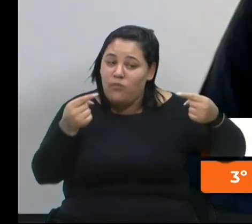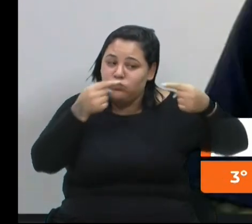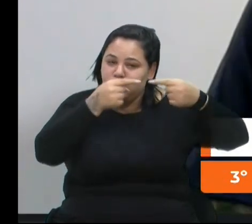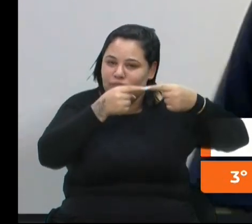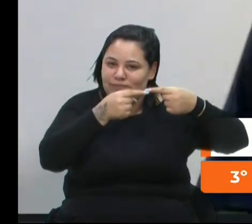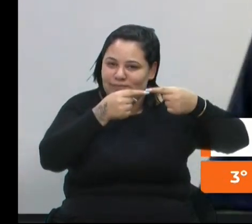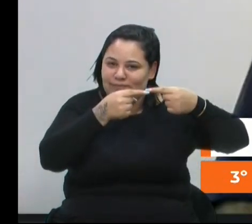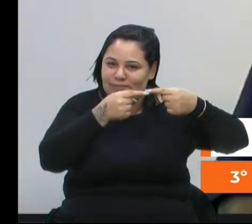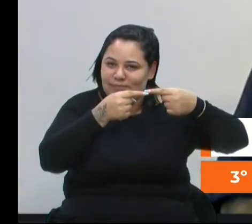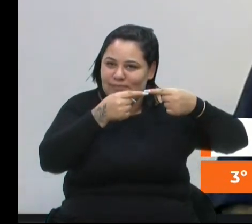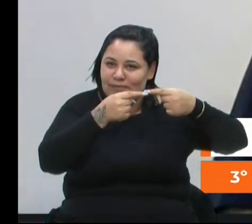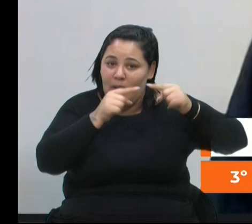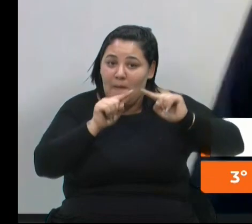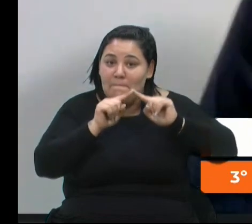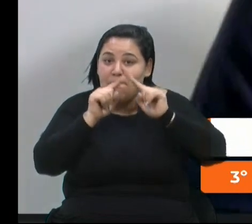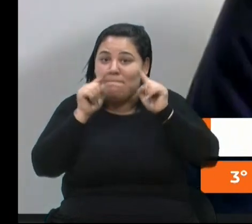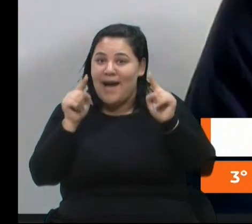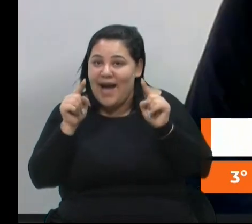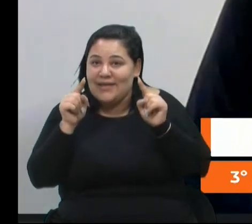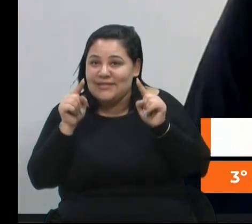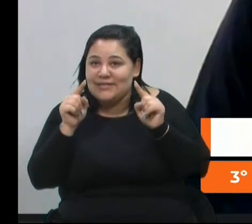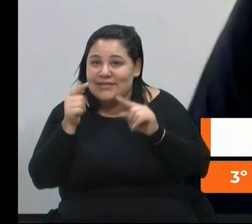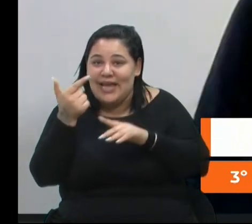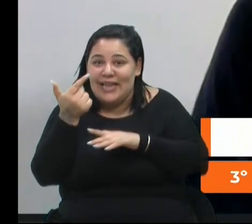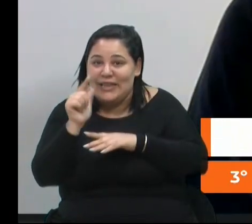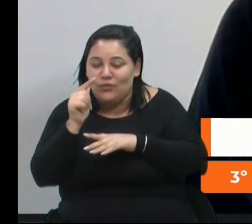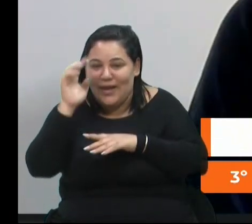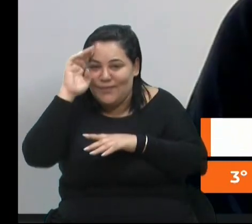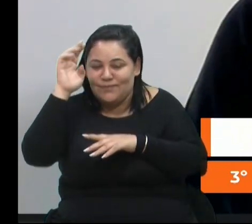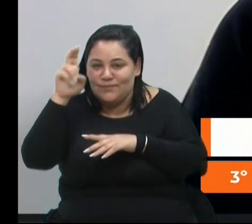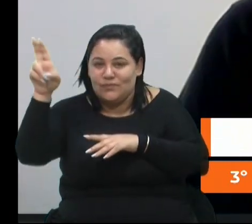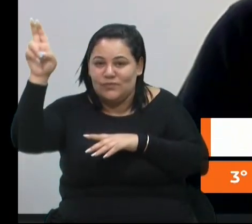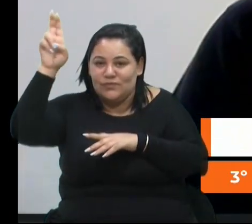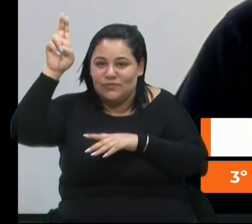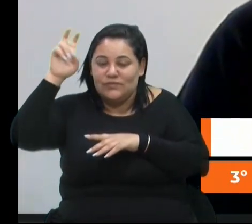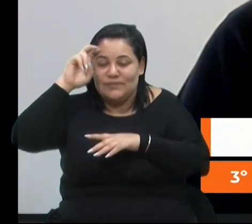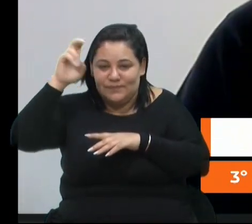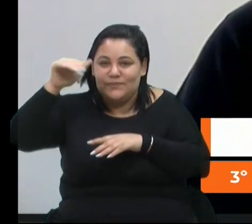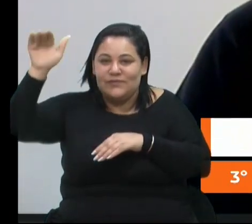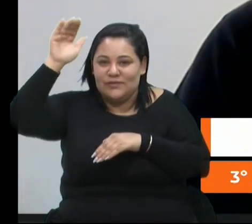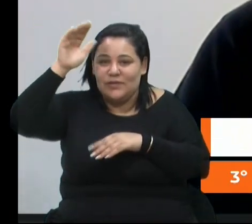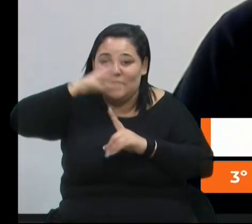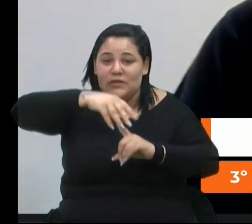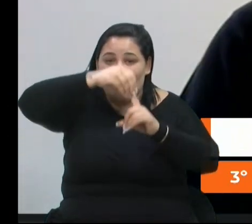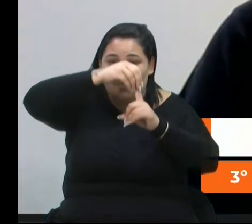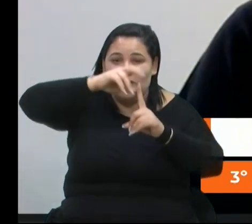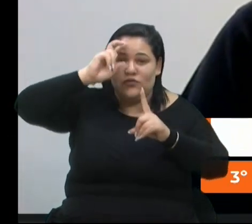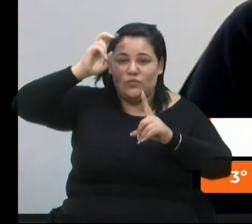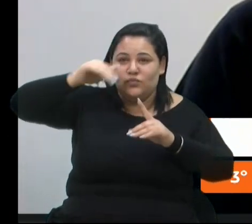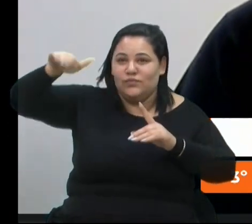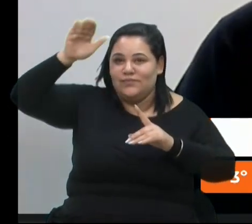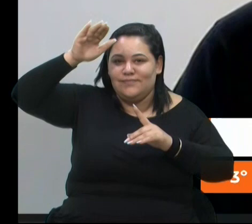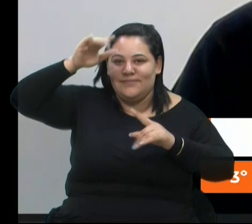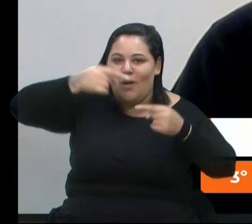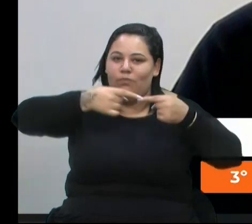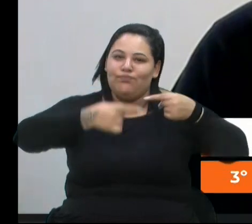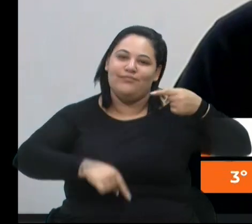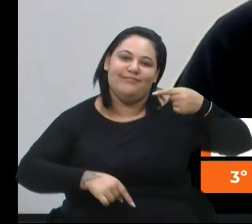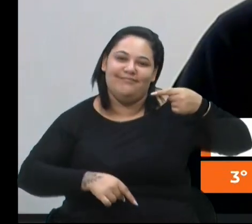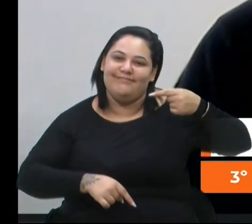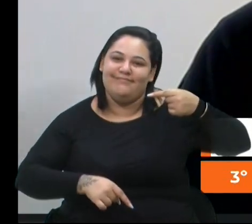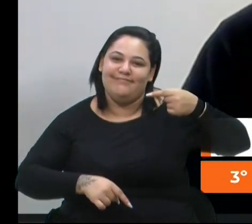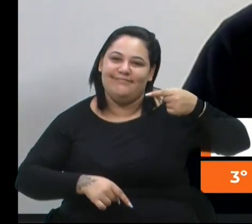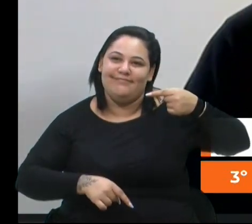mas para os neuroatípicos, para muitos deles, principalmente os superdotados e superdotadas, não faz